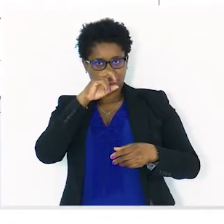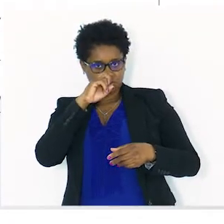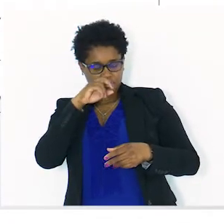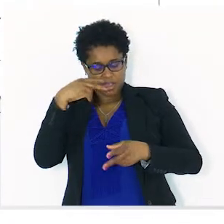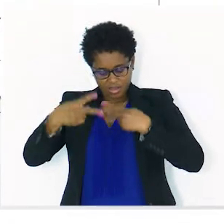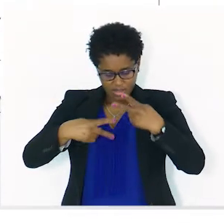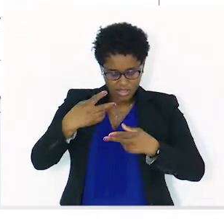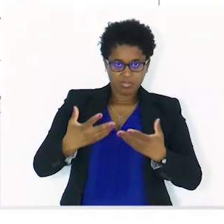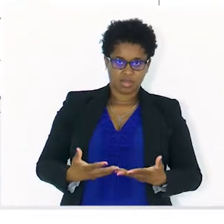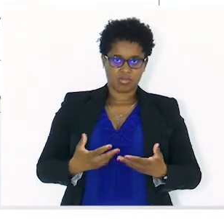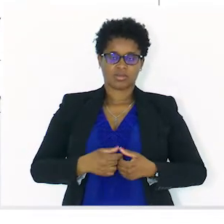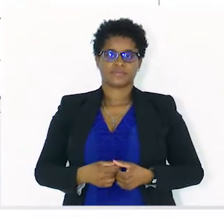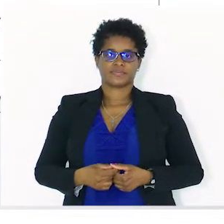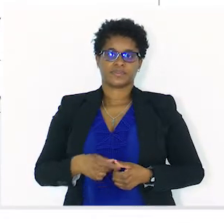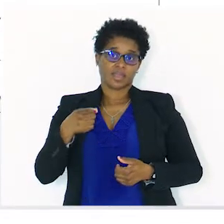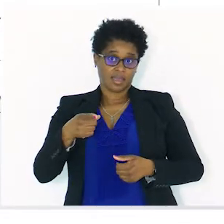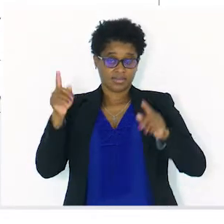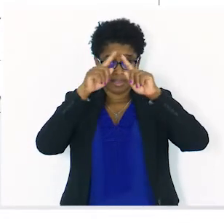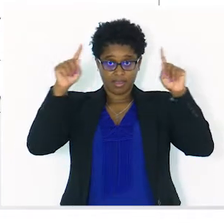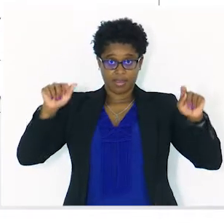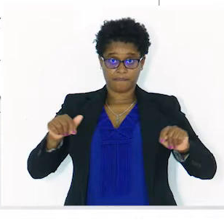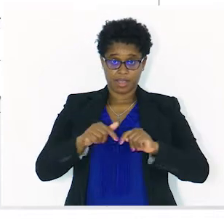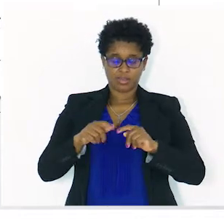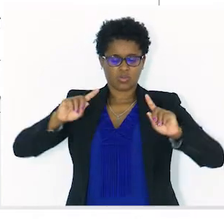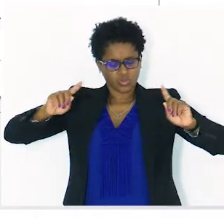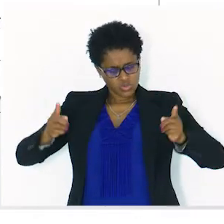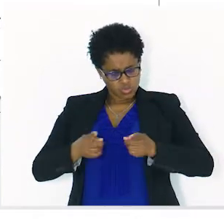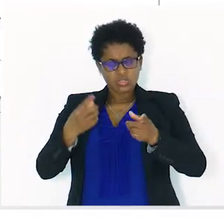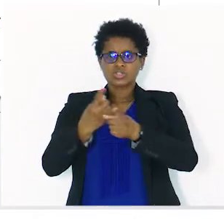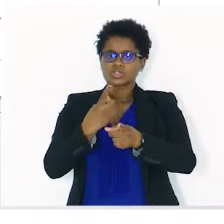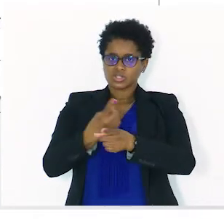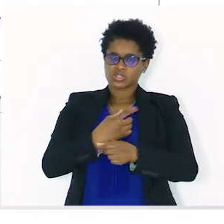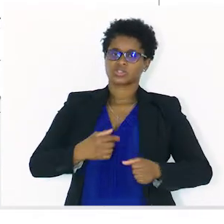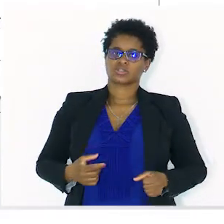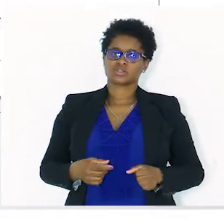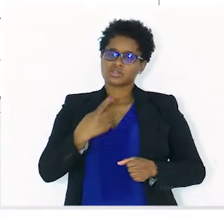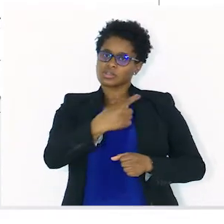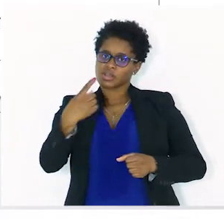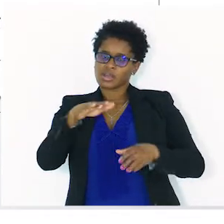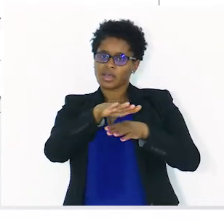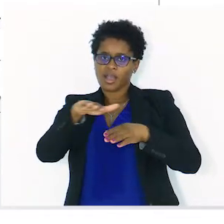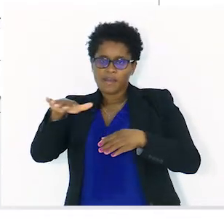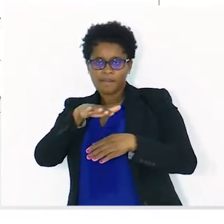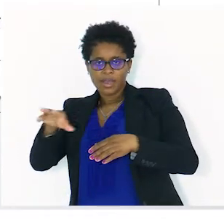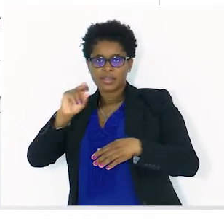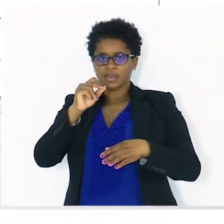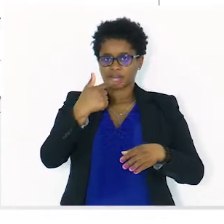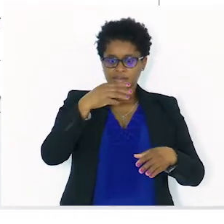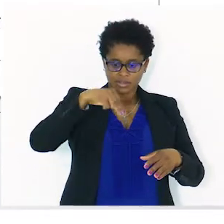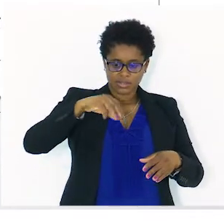Analisemos agora esta tabela com um resumo das características de cada camada